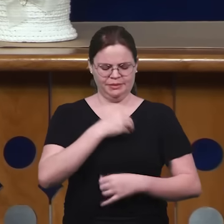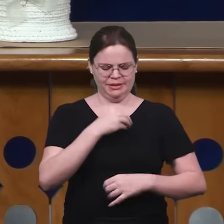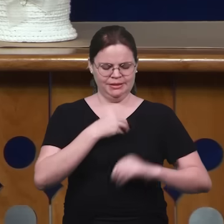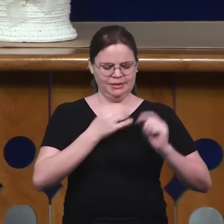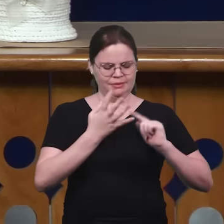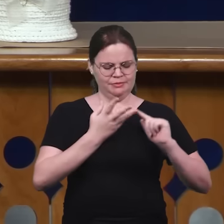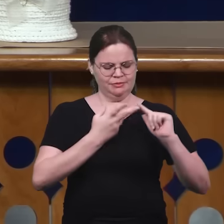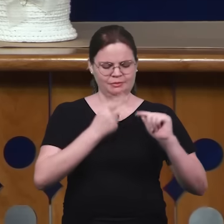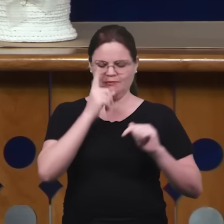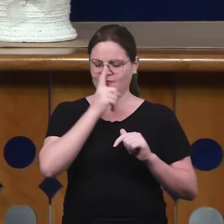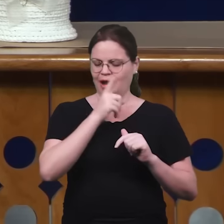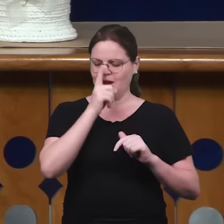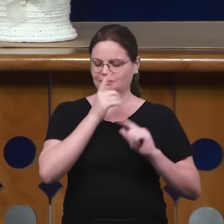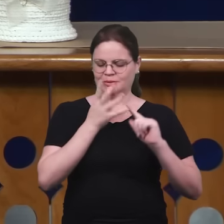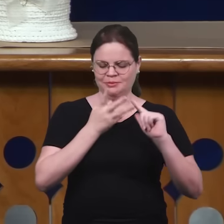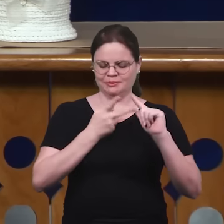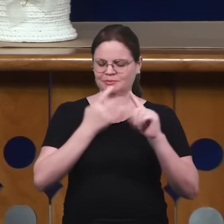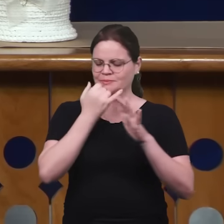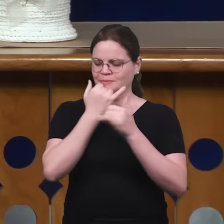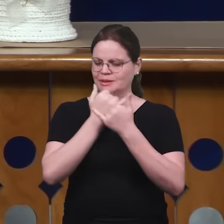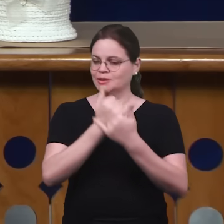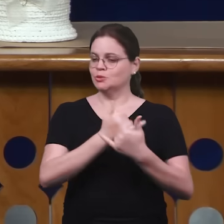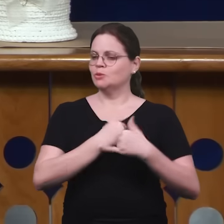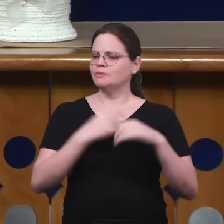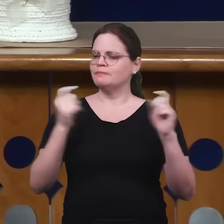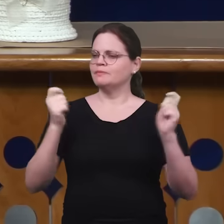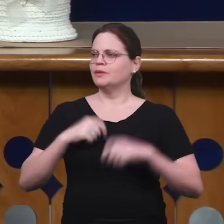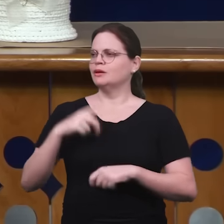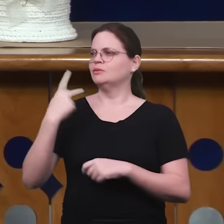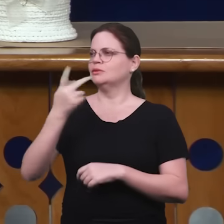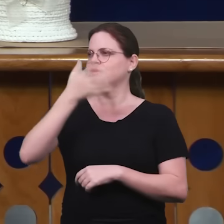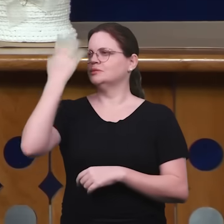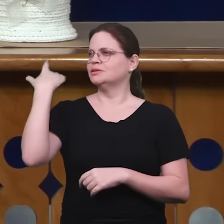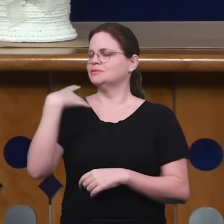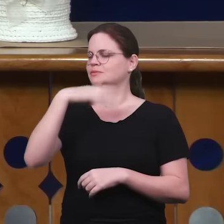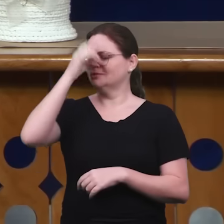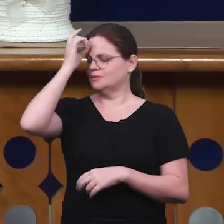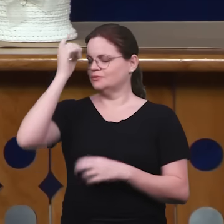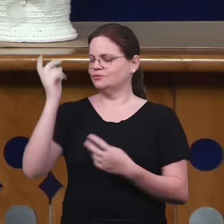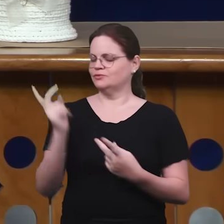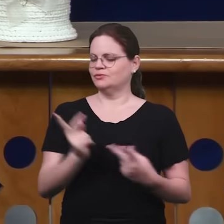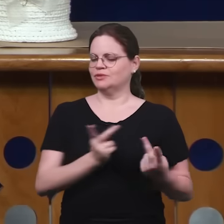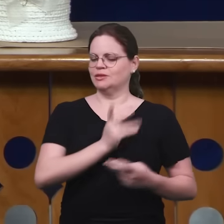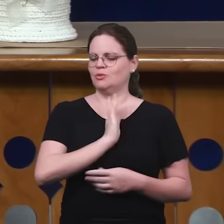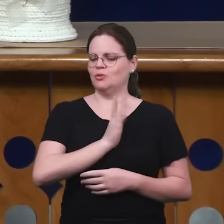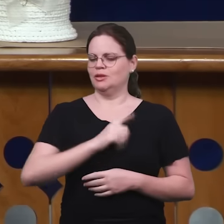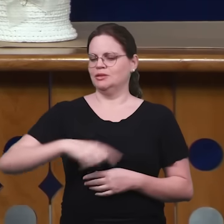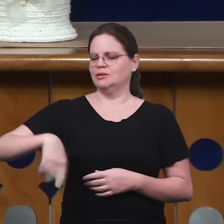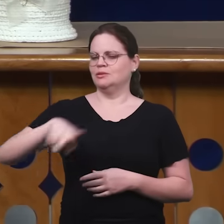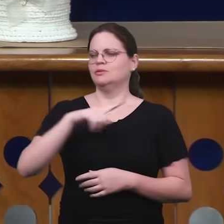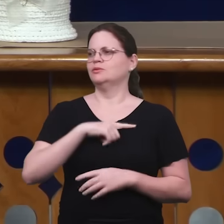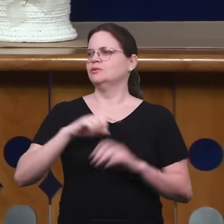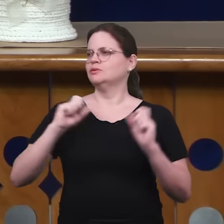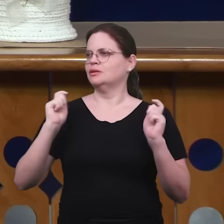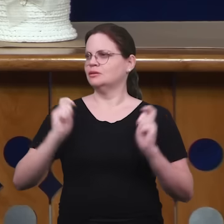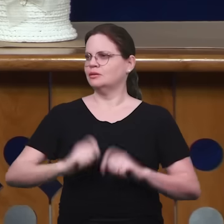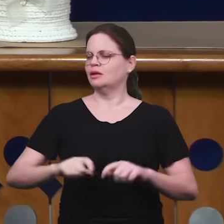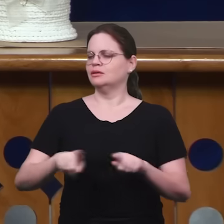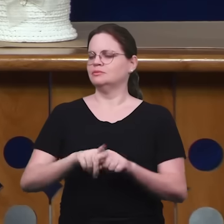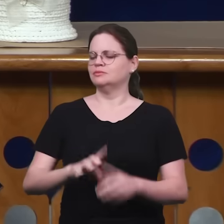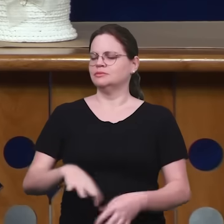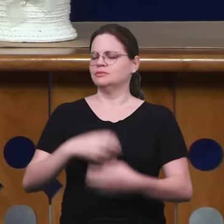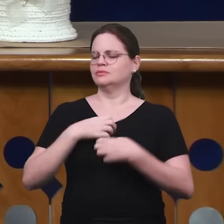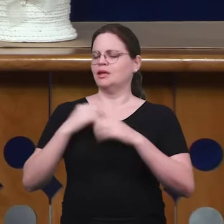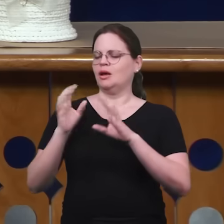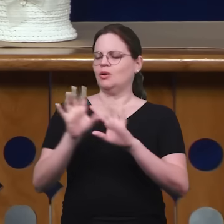nossas falhas, e suplicamos que possa o Teu Espírito Santo visitar os nossos corações e possamos